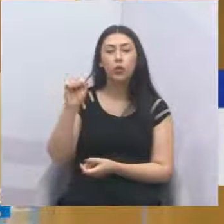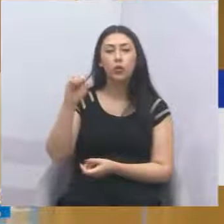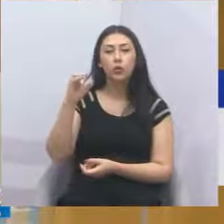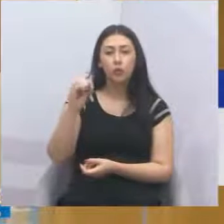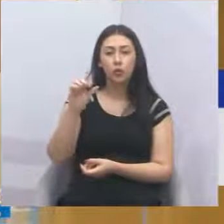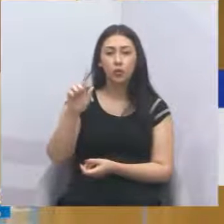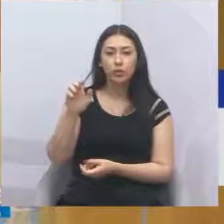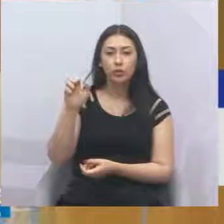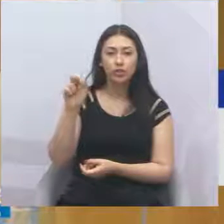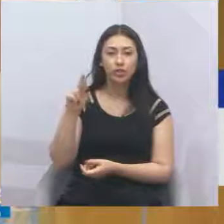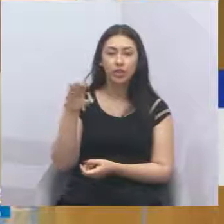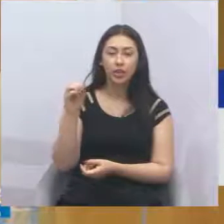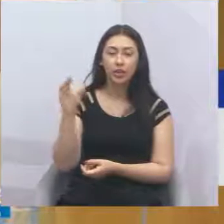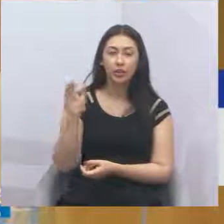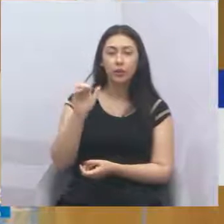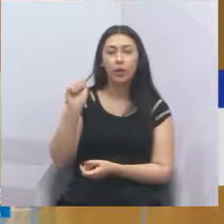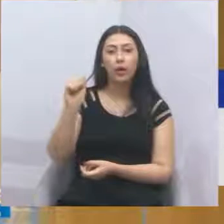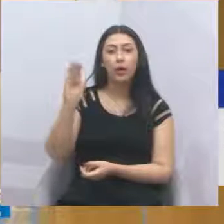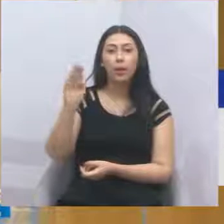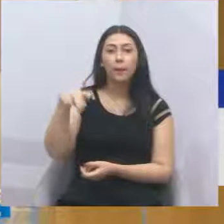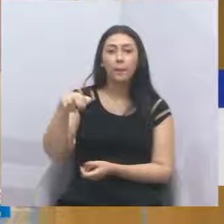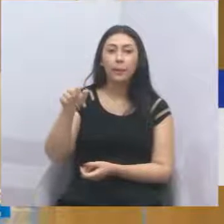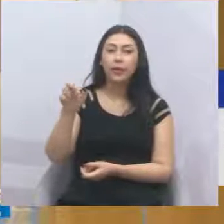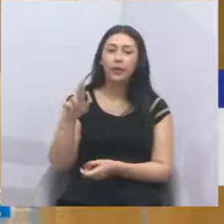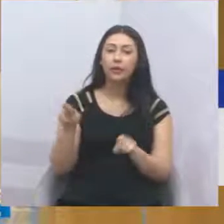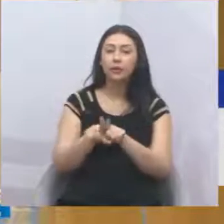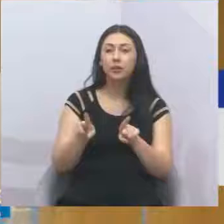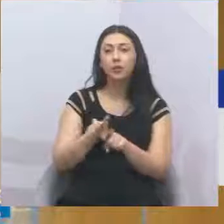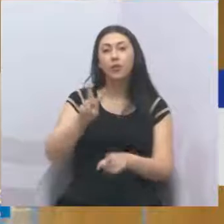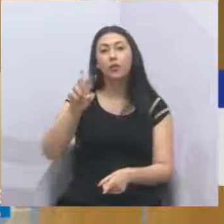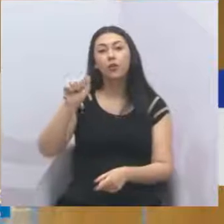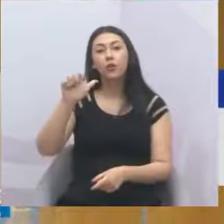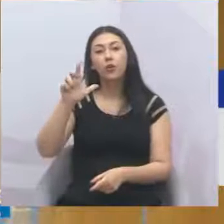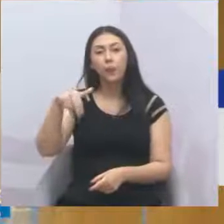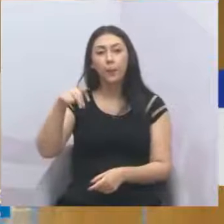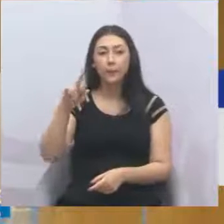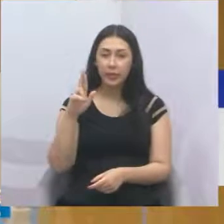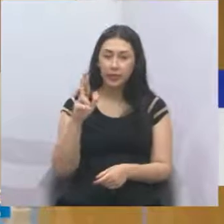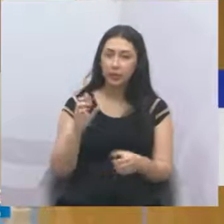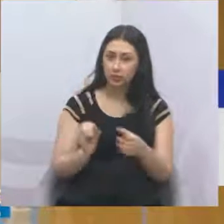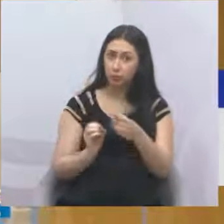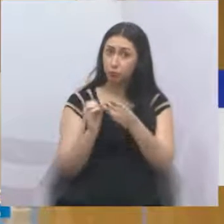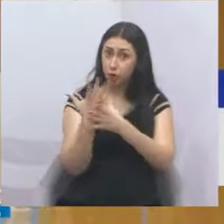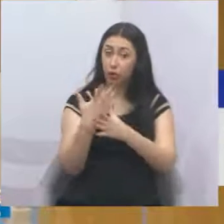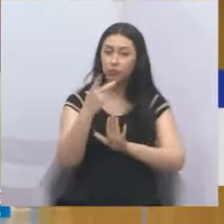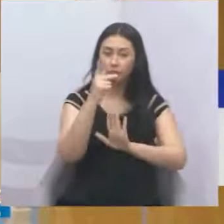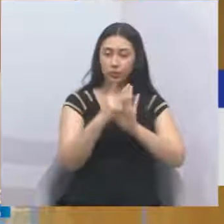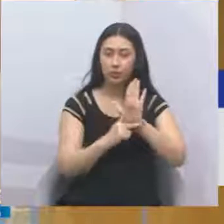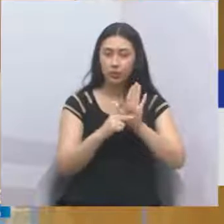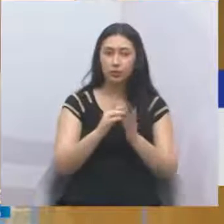Timóteo, Abner e Valmir, que são autores do projeto,